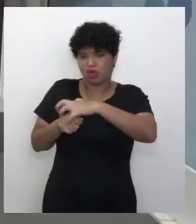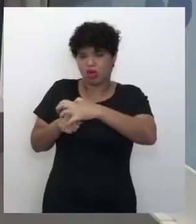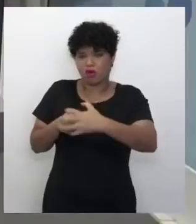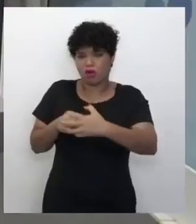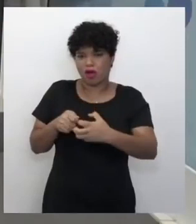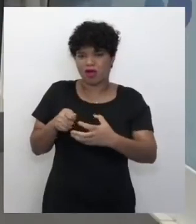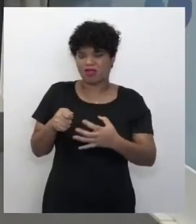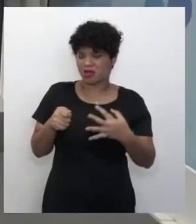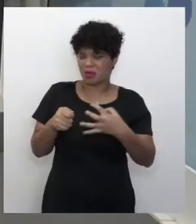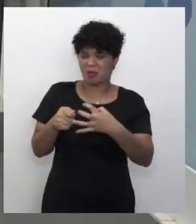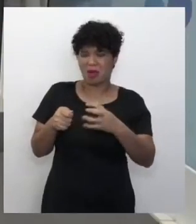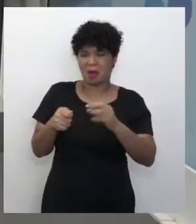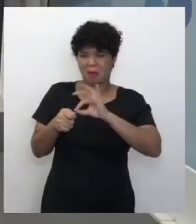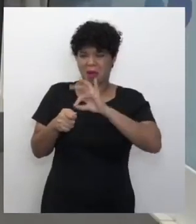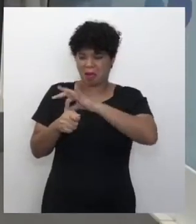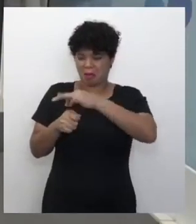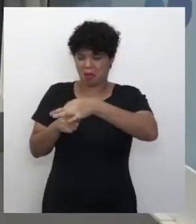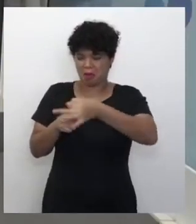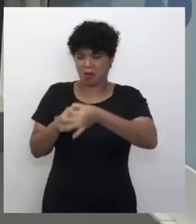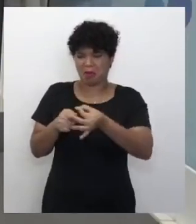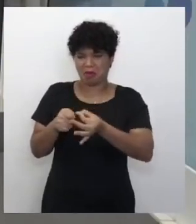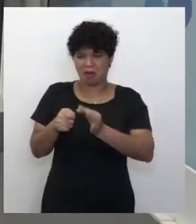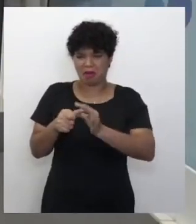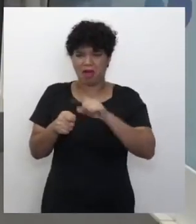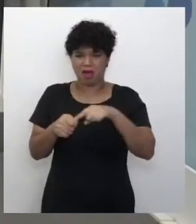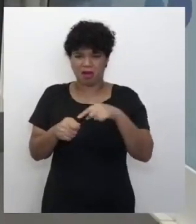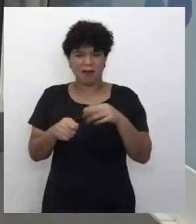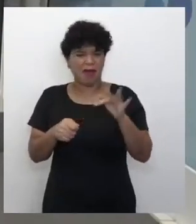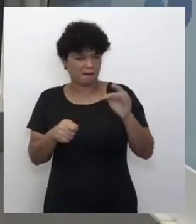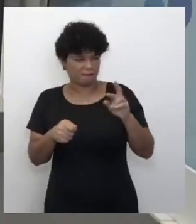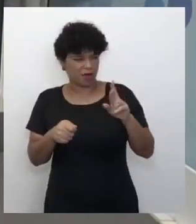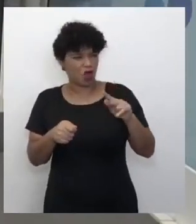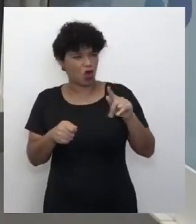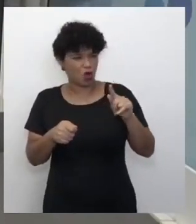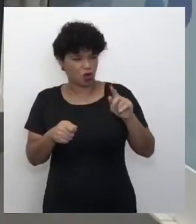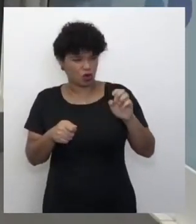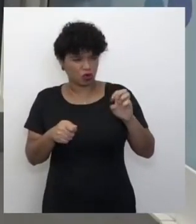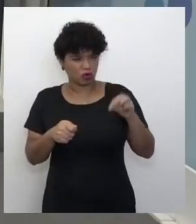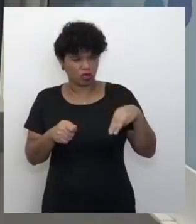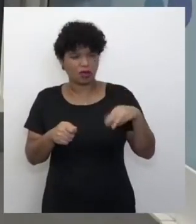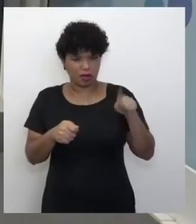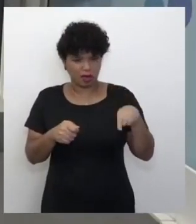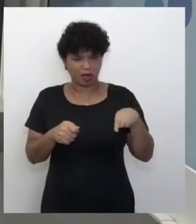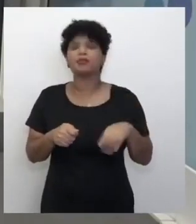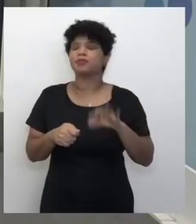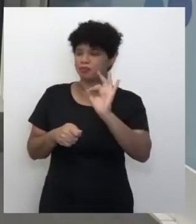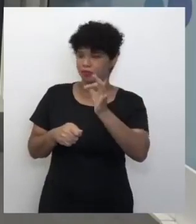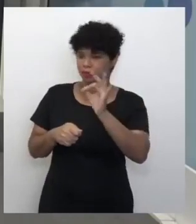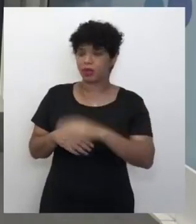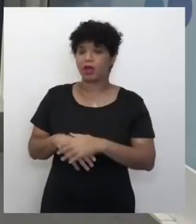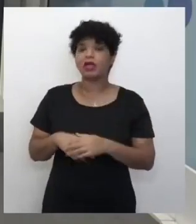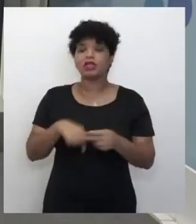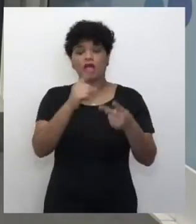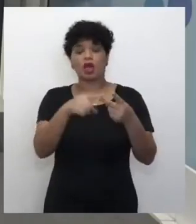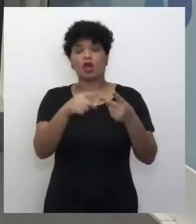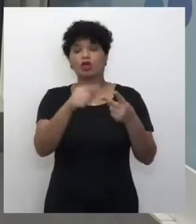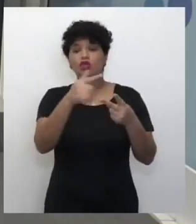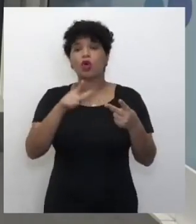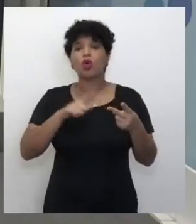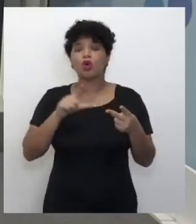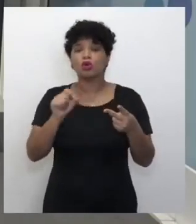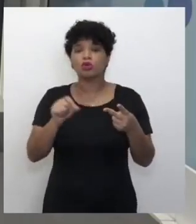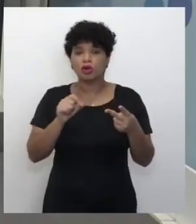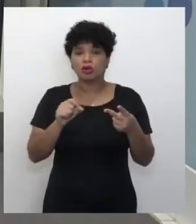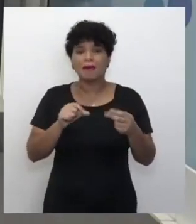esse aspecto poroso ou ferruginoso. Isso, que é o ferrugem. No caso, o ferrugem. E no caso seguinte, nós temos